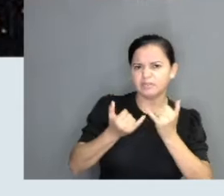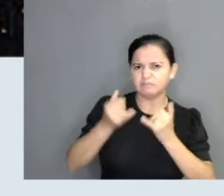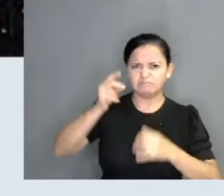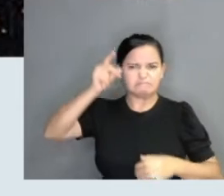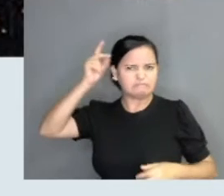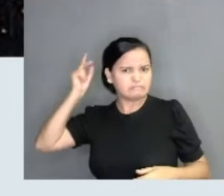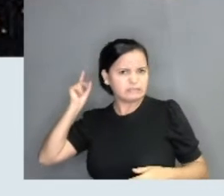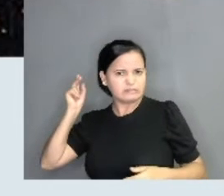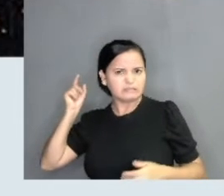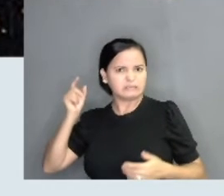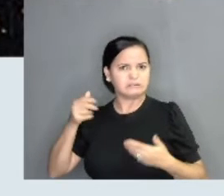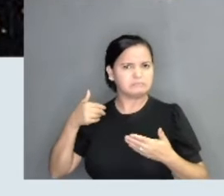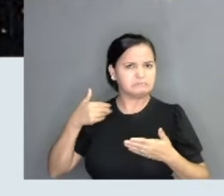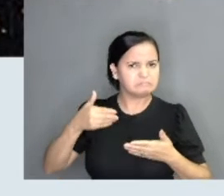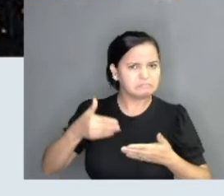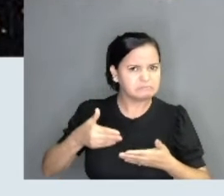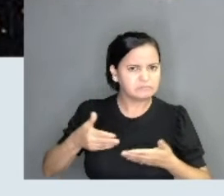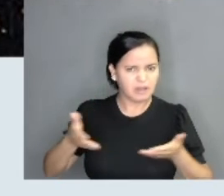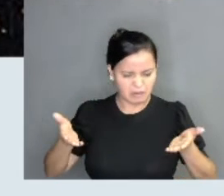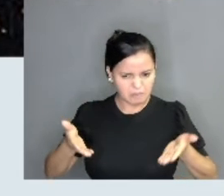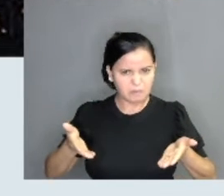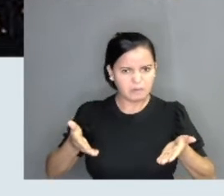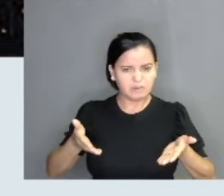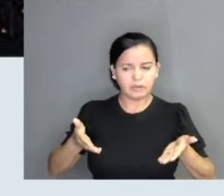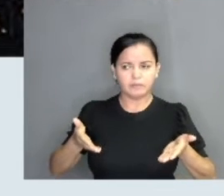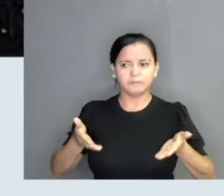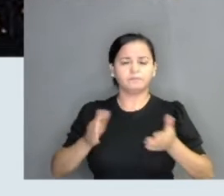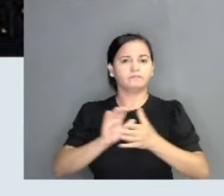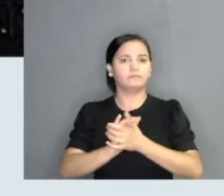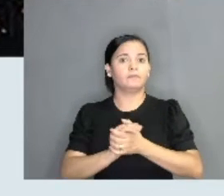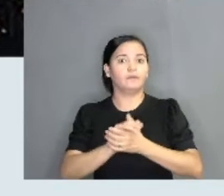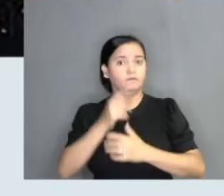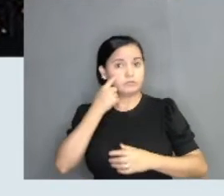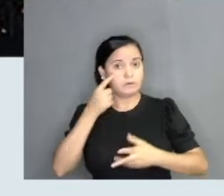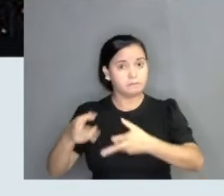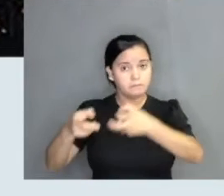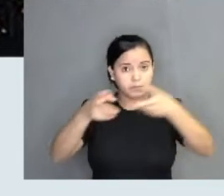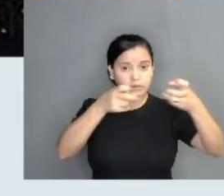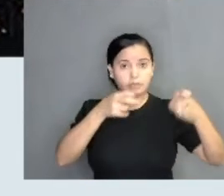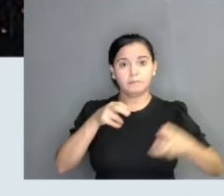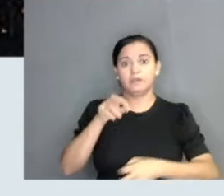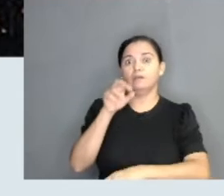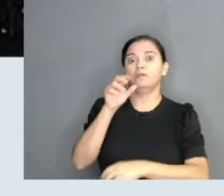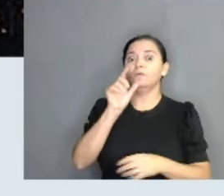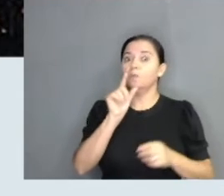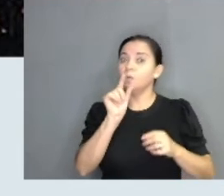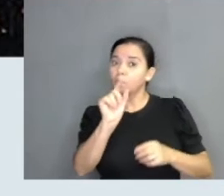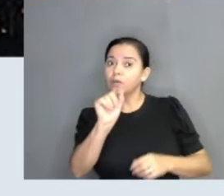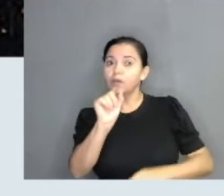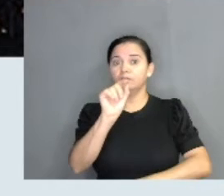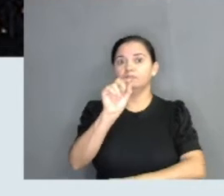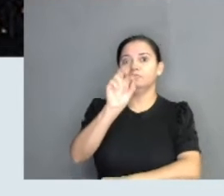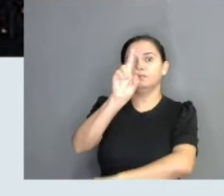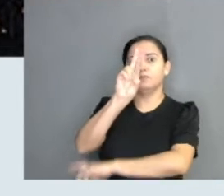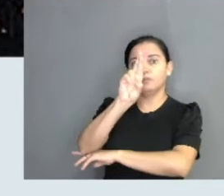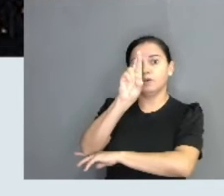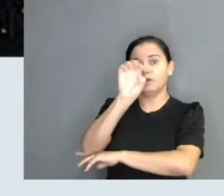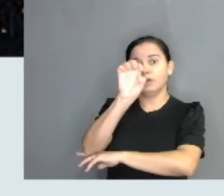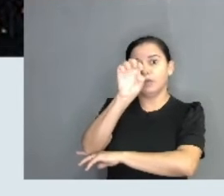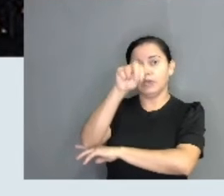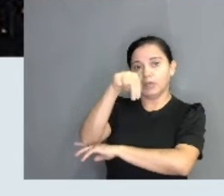Então vocês podem observar que o Renascimento ele vem para mostrar uma variedade